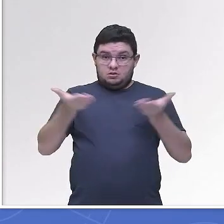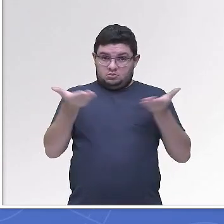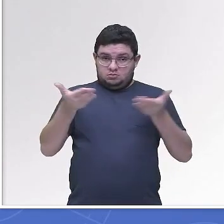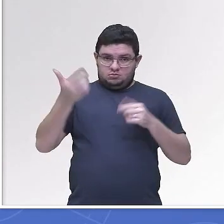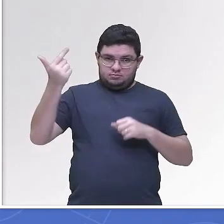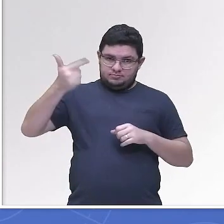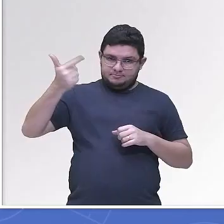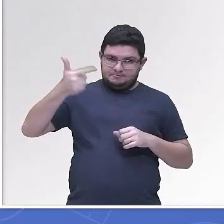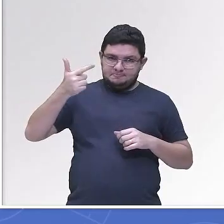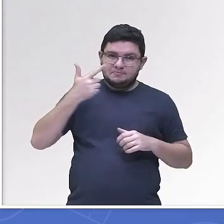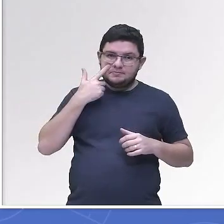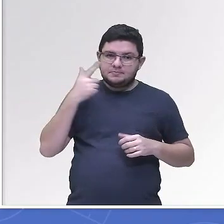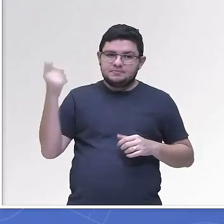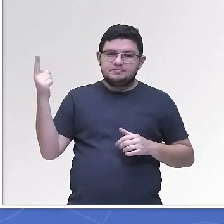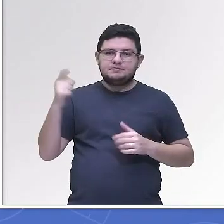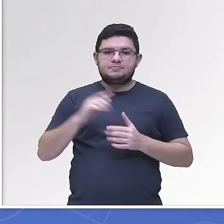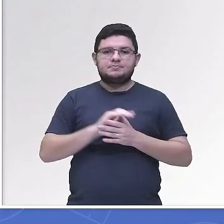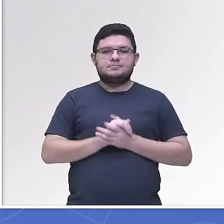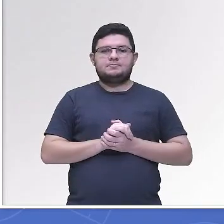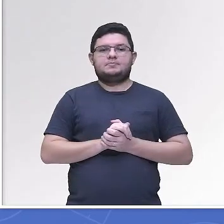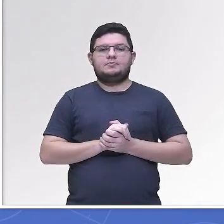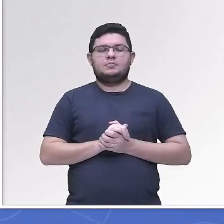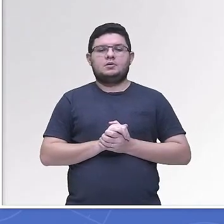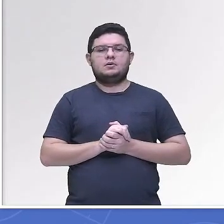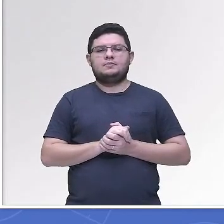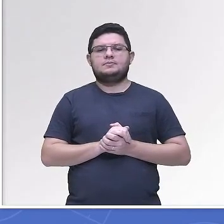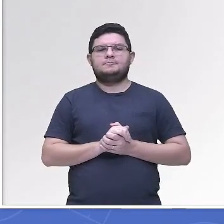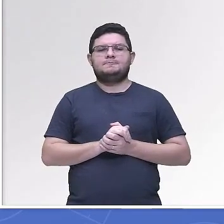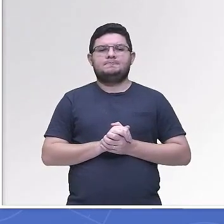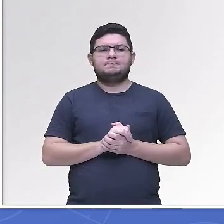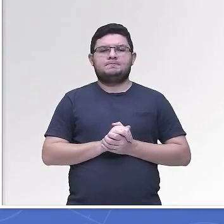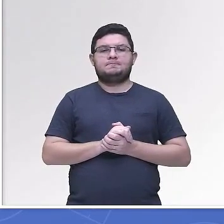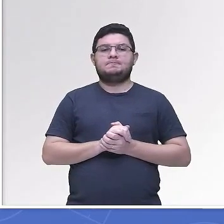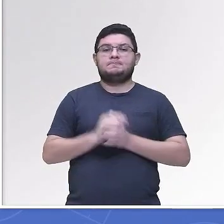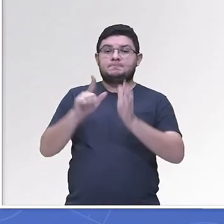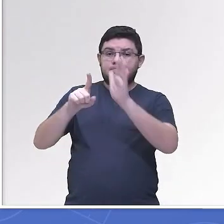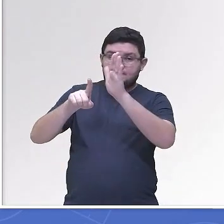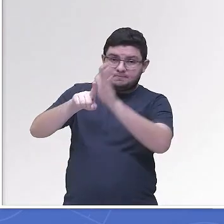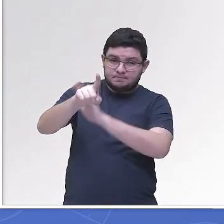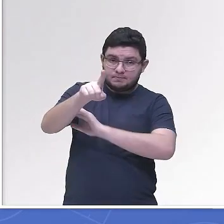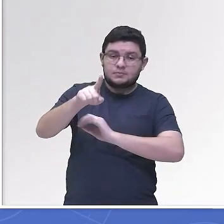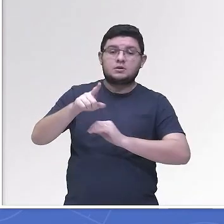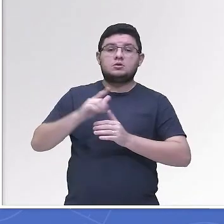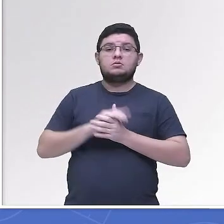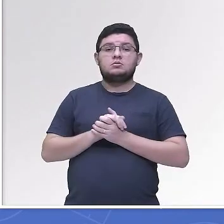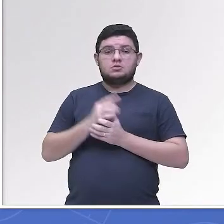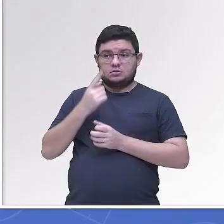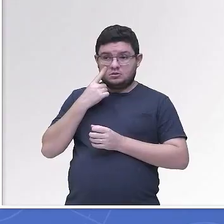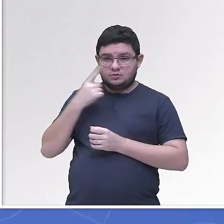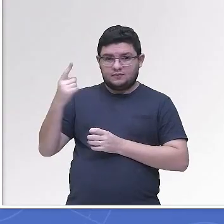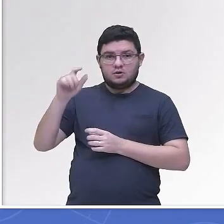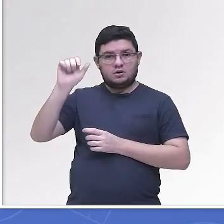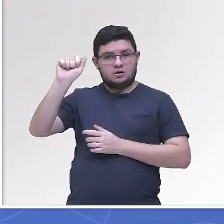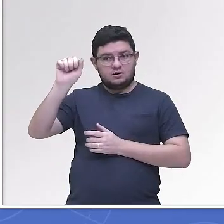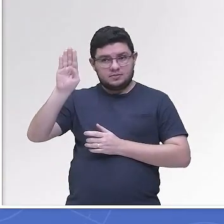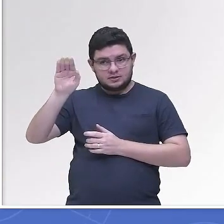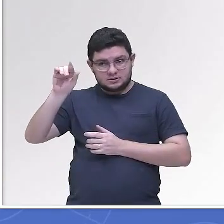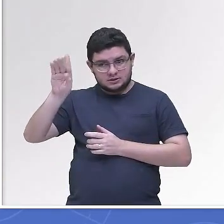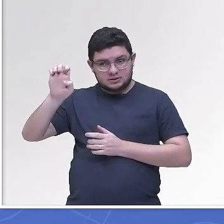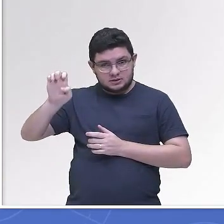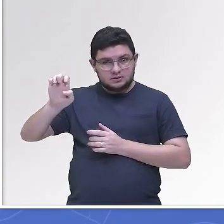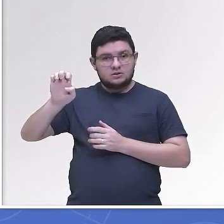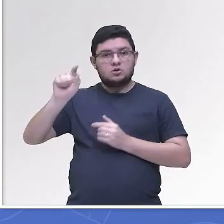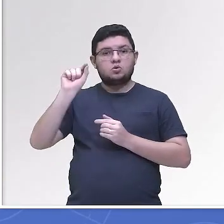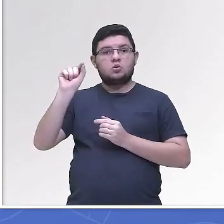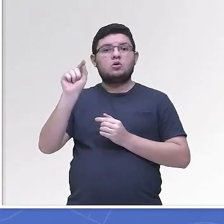questão. Então, aqui na segunda questão está assim. Em que grupo tem apenas substâncias compostas? Na